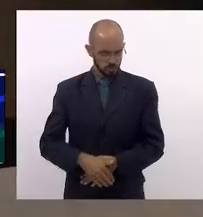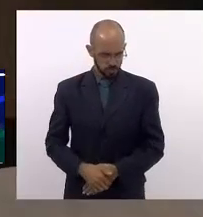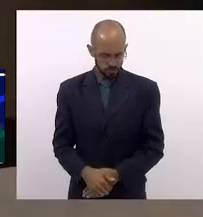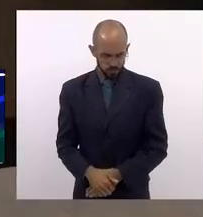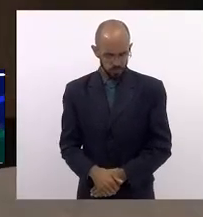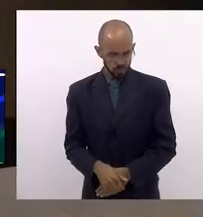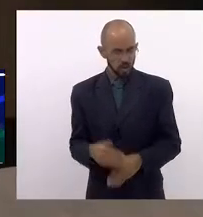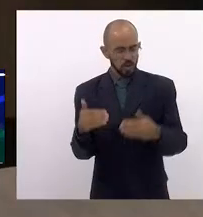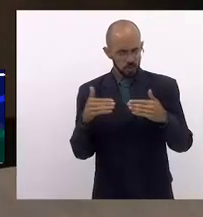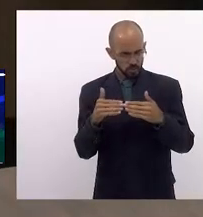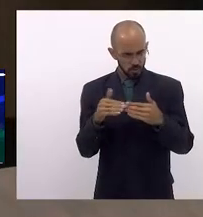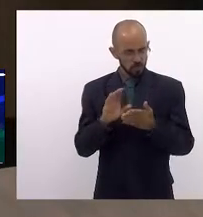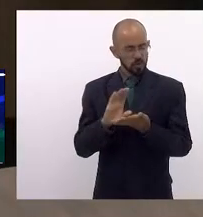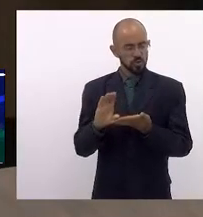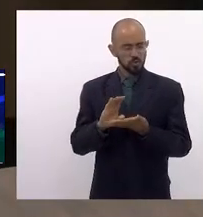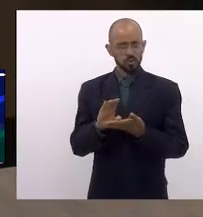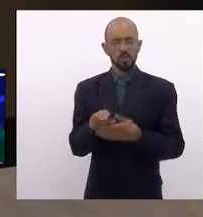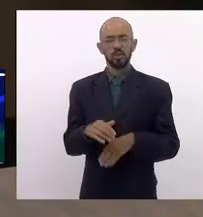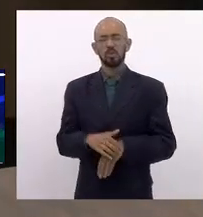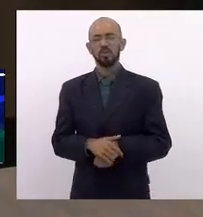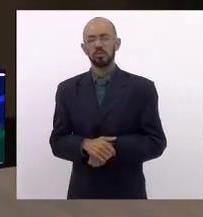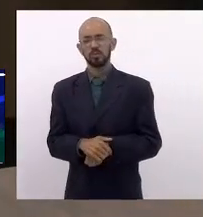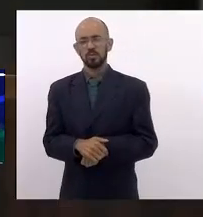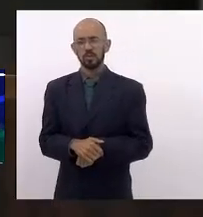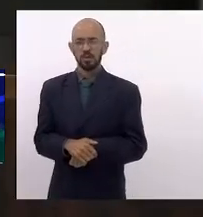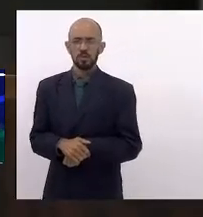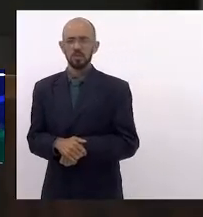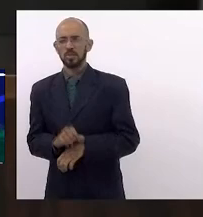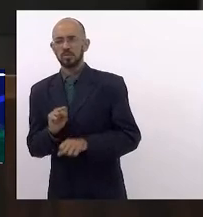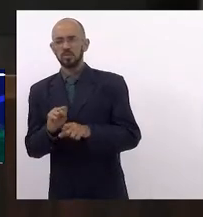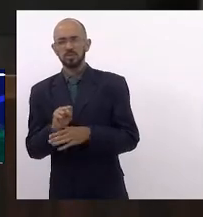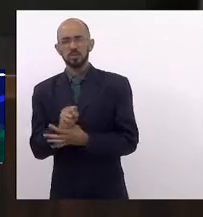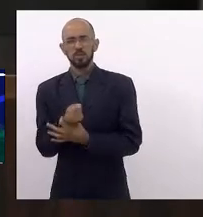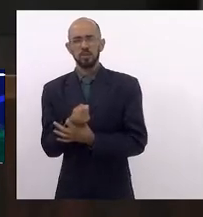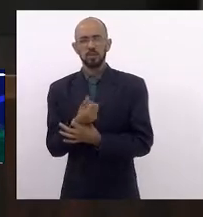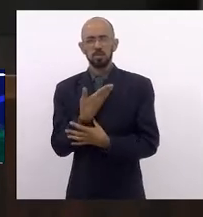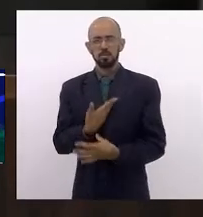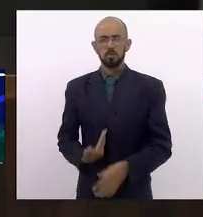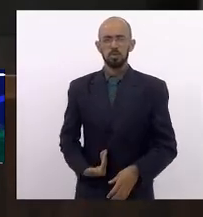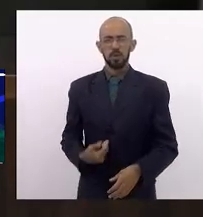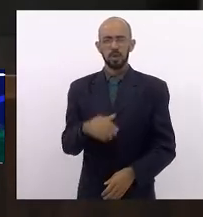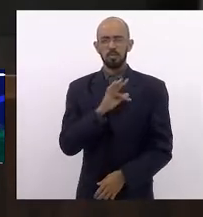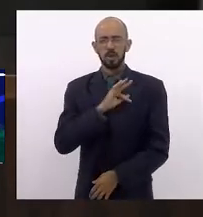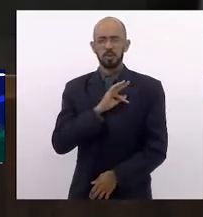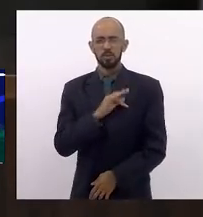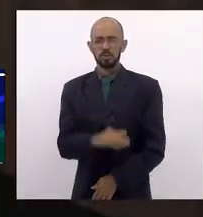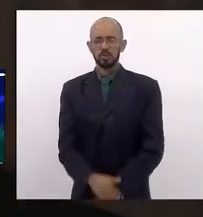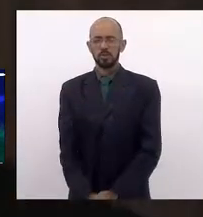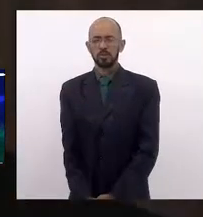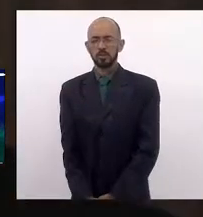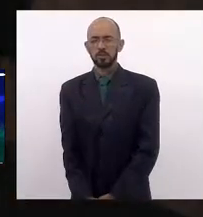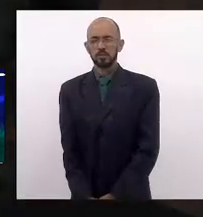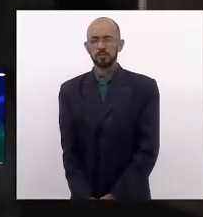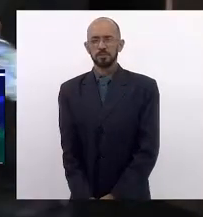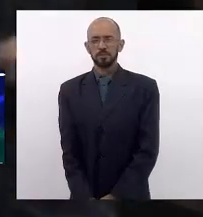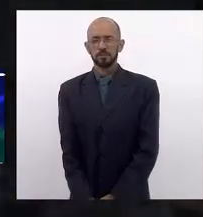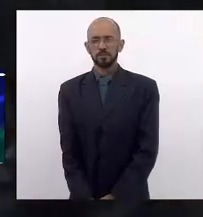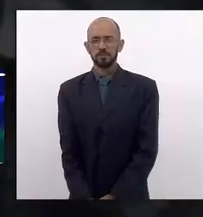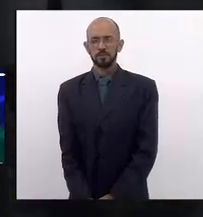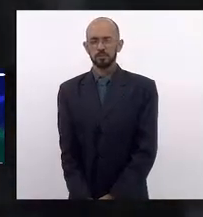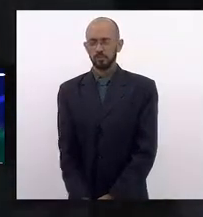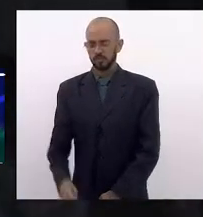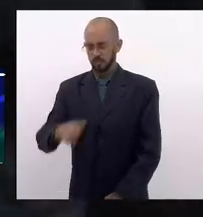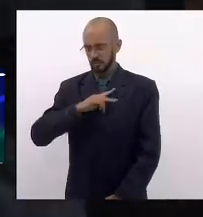parecer pela funcionalidade e pela comissão de Segurança Pública deputada Martha Rocha a o